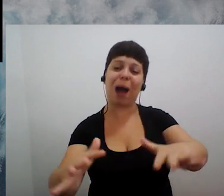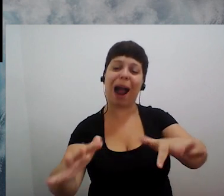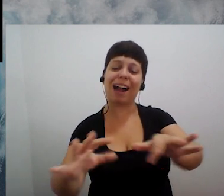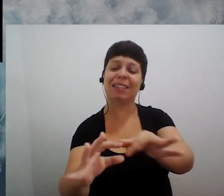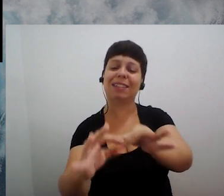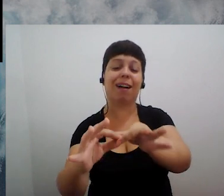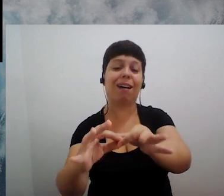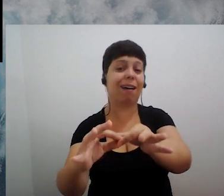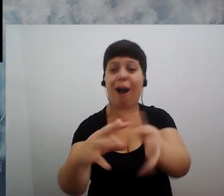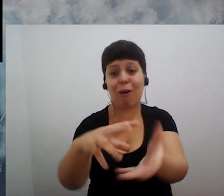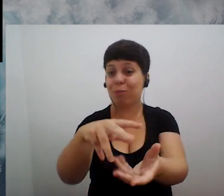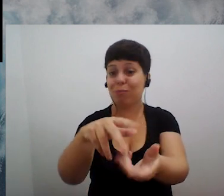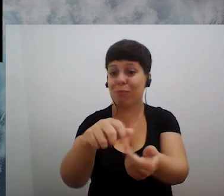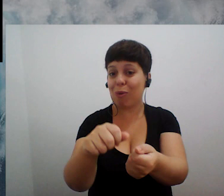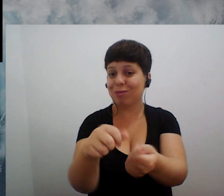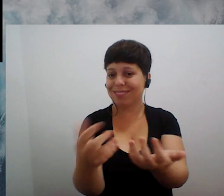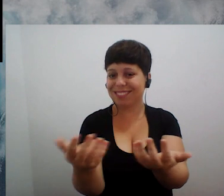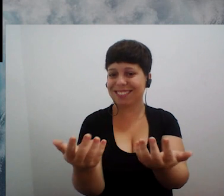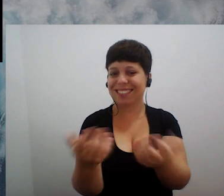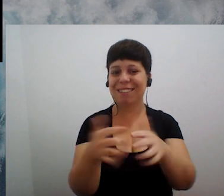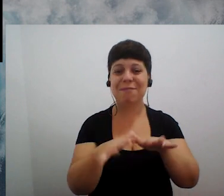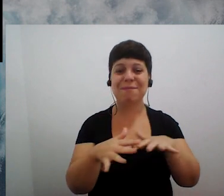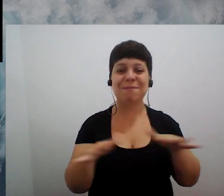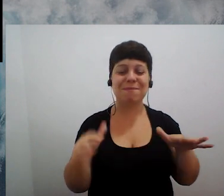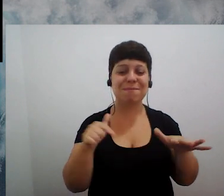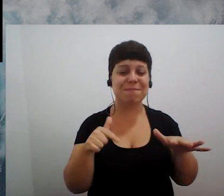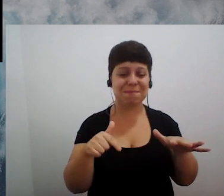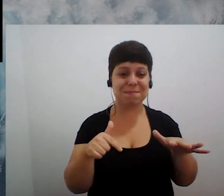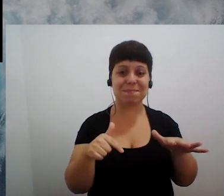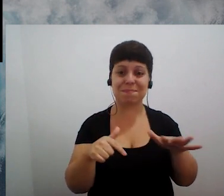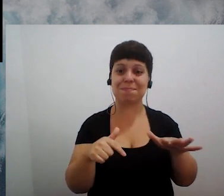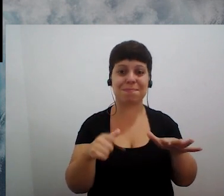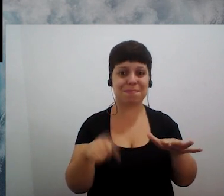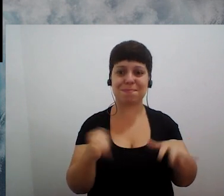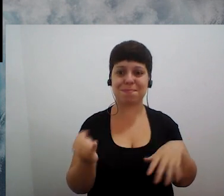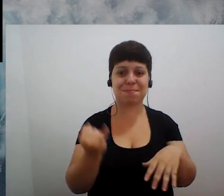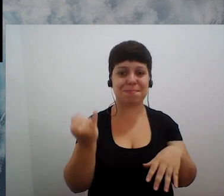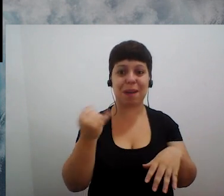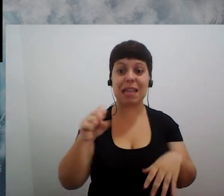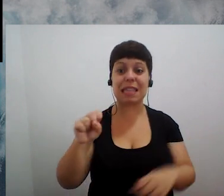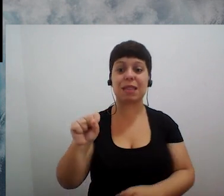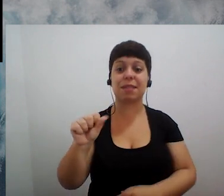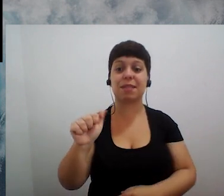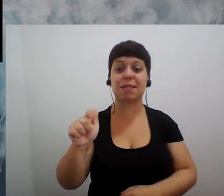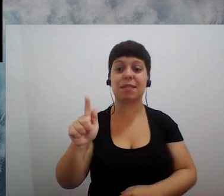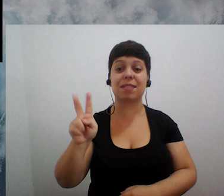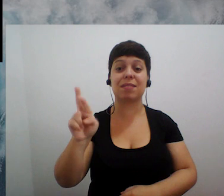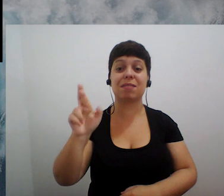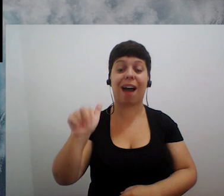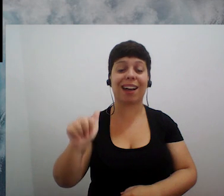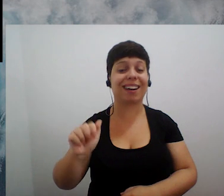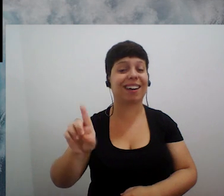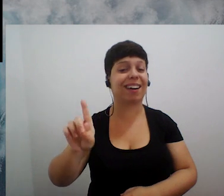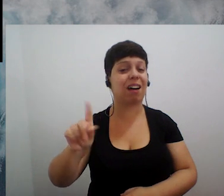oceano e esse oceano que nos ligam a todo o planeta. Então o mar é uma figura mística, uma figura